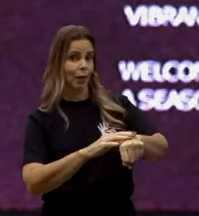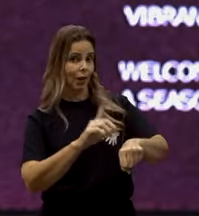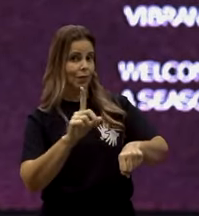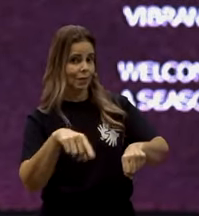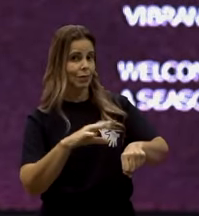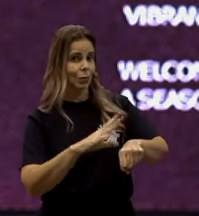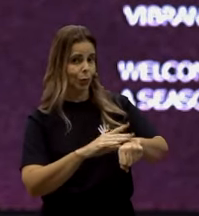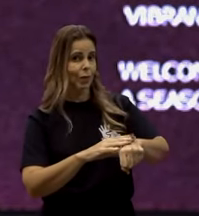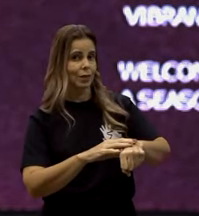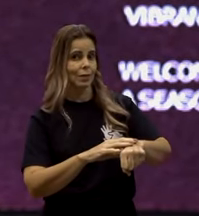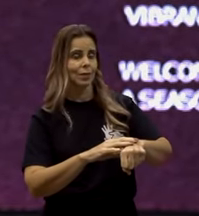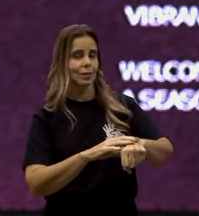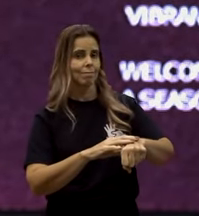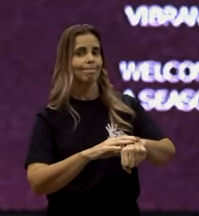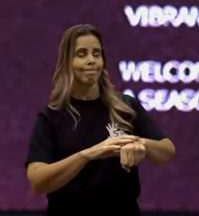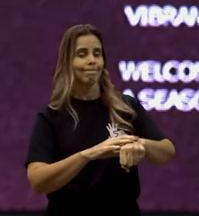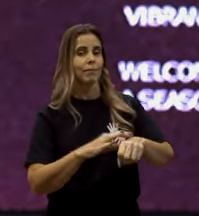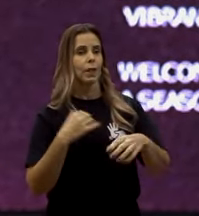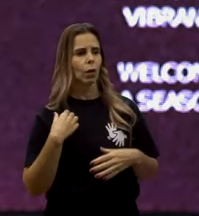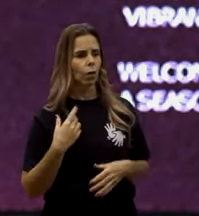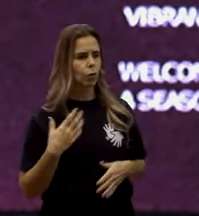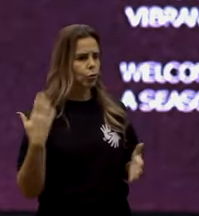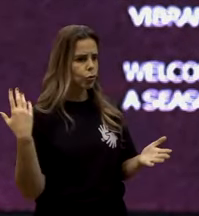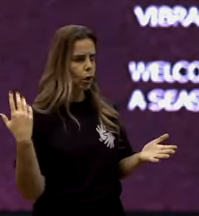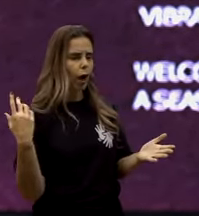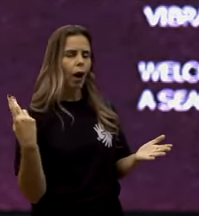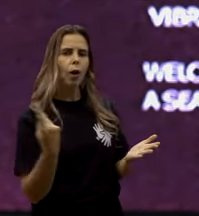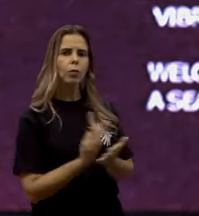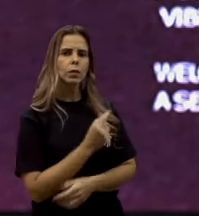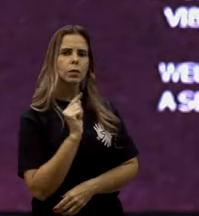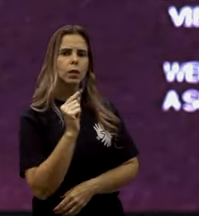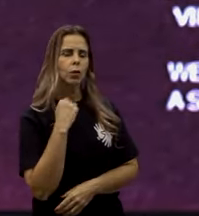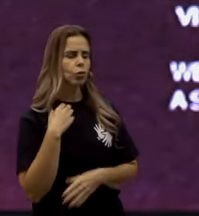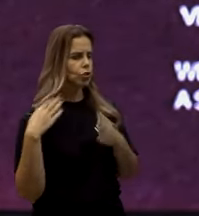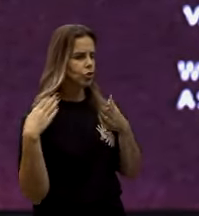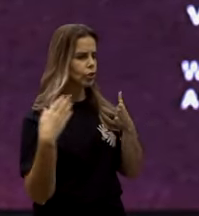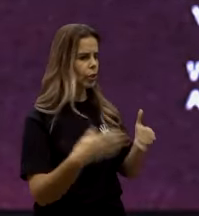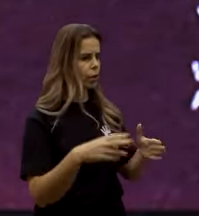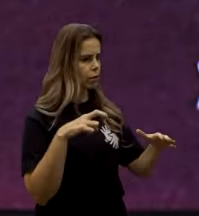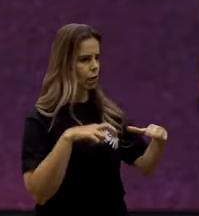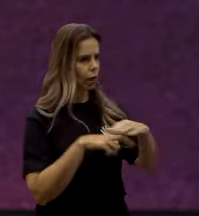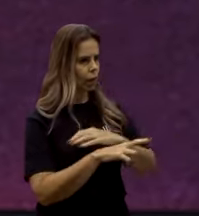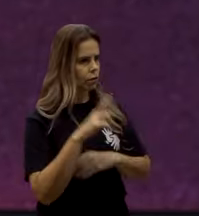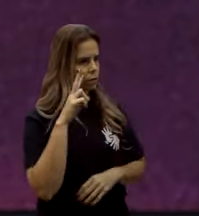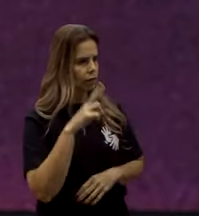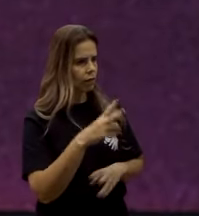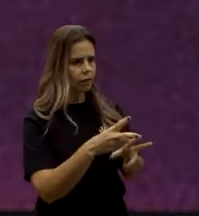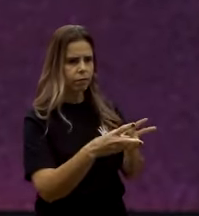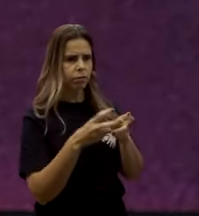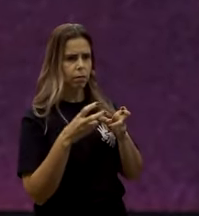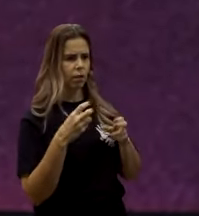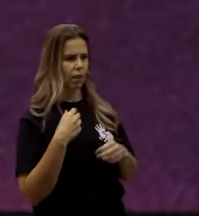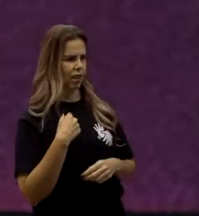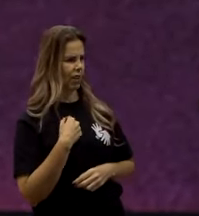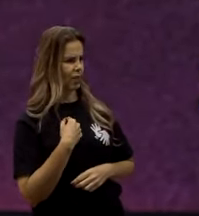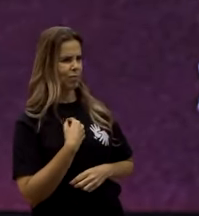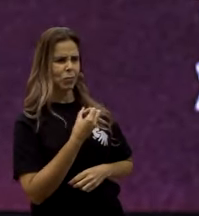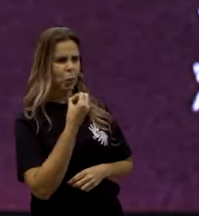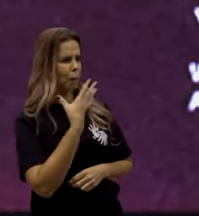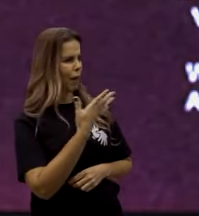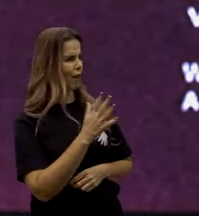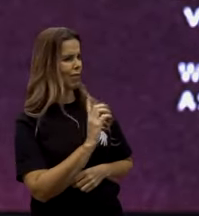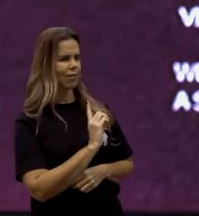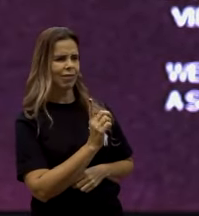E aí aconteceu que eu vi quando uma vez eu cheguei na garagem era tanta coa na minha garagem que eu falei eu não tô bem não aí eu comecei a dar pessoal da igreja